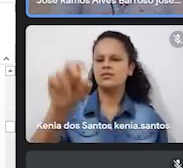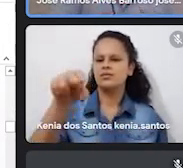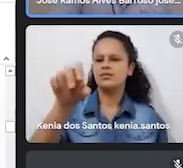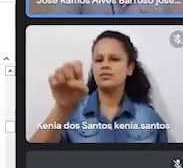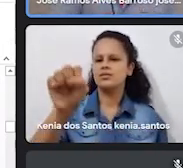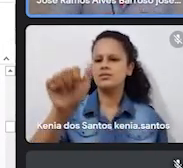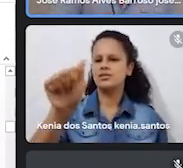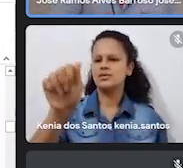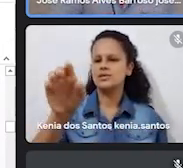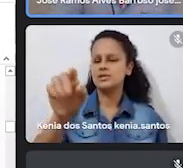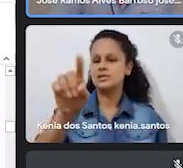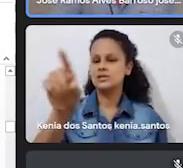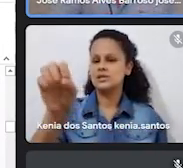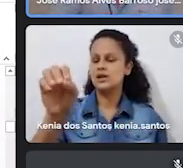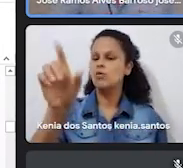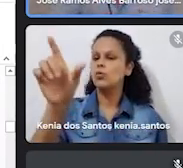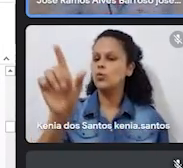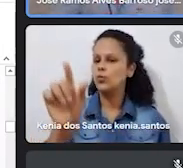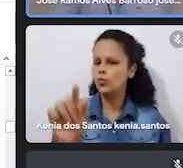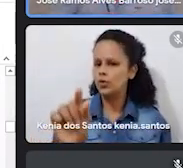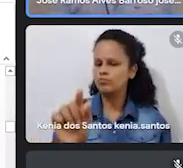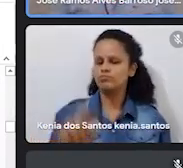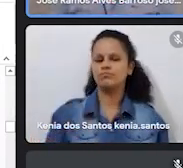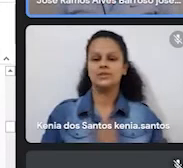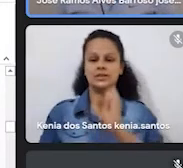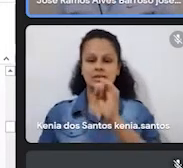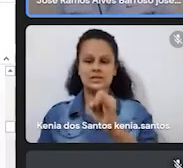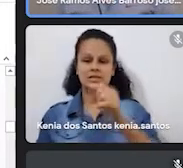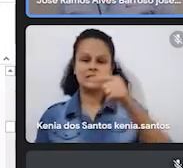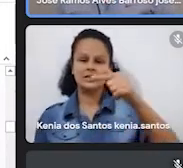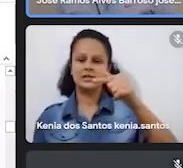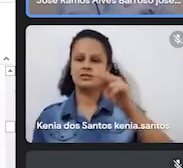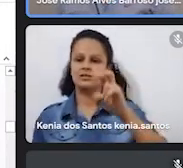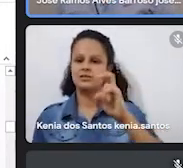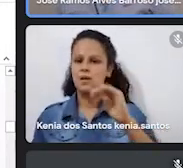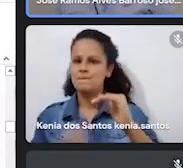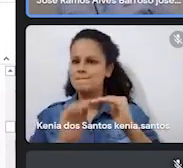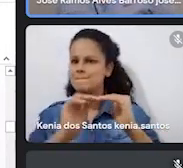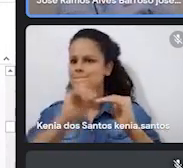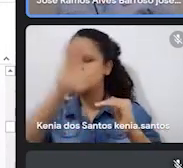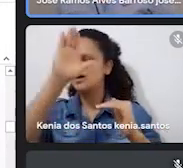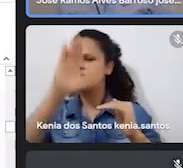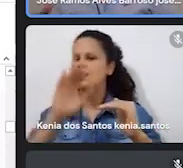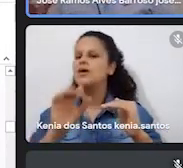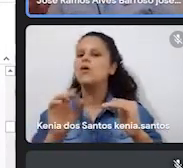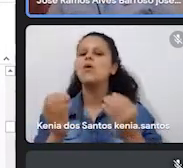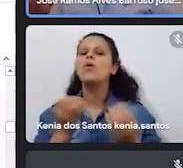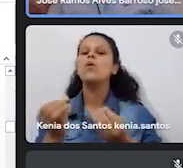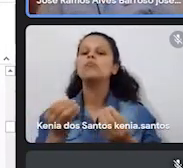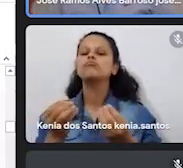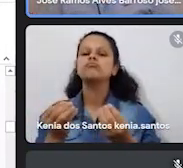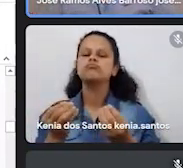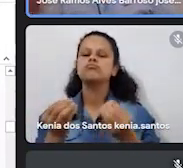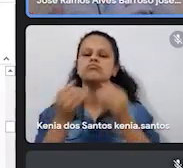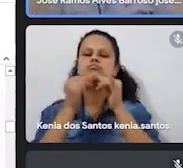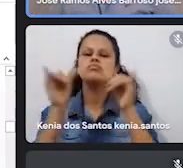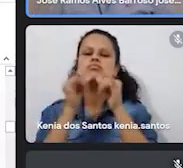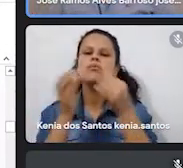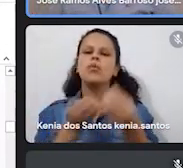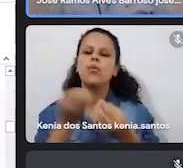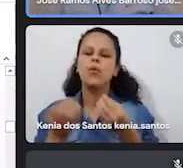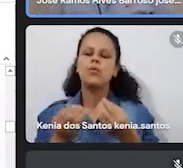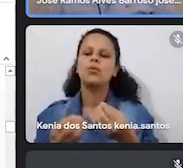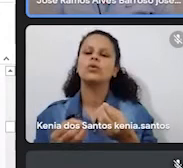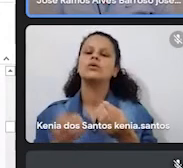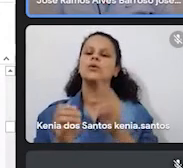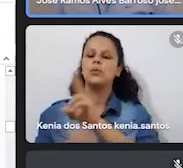Passou de 75 kW, ele passa a ser atendido em média